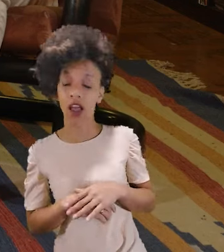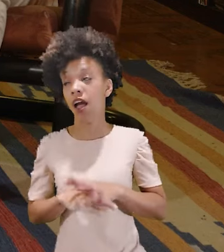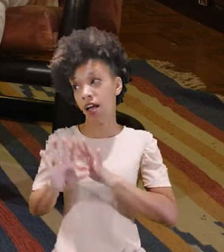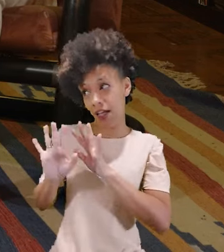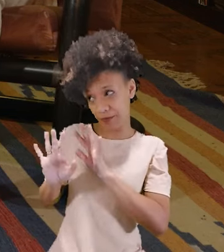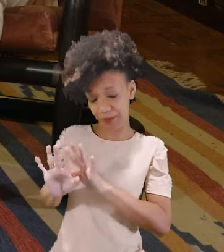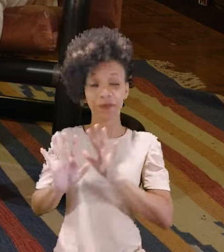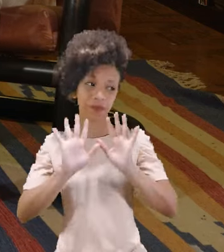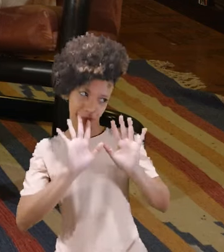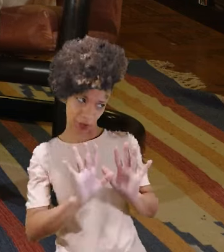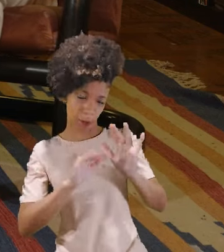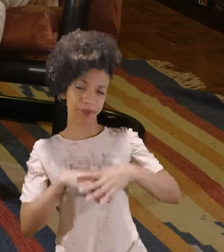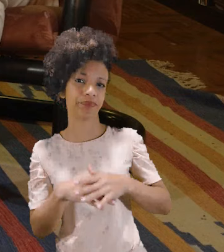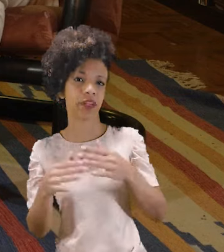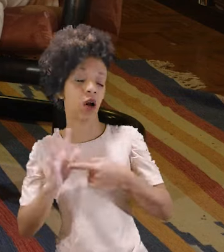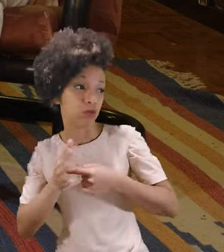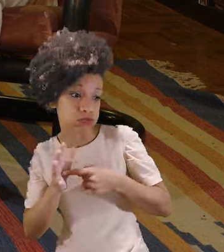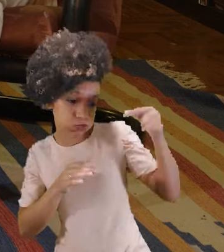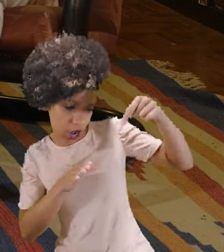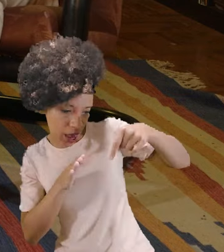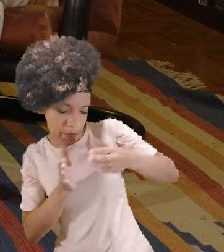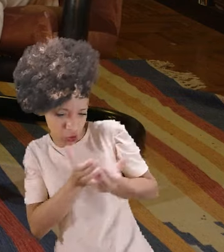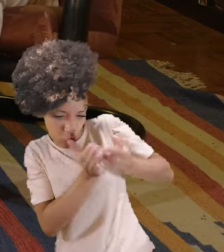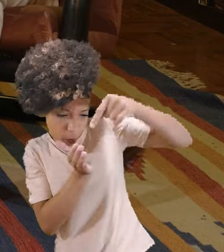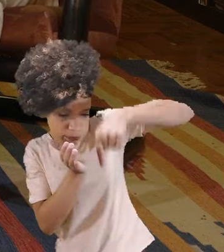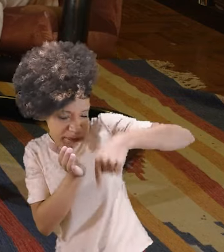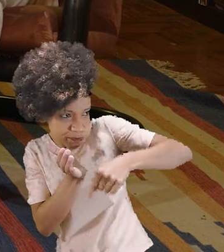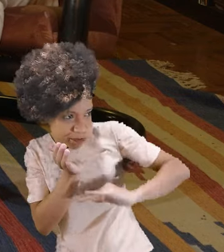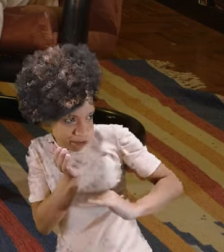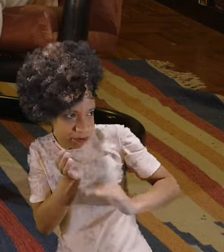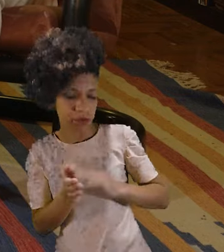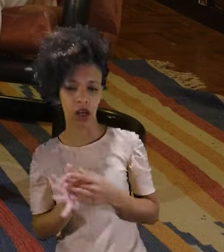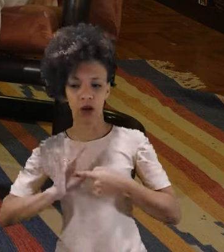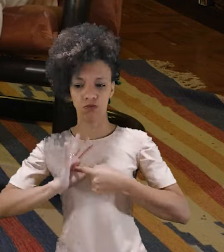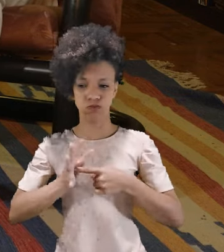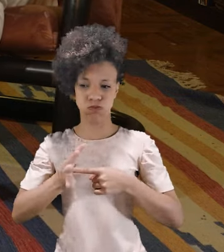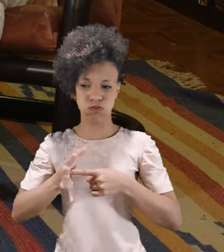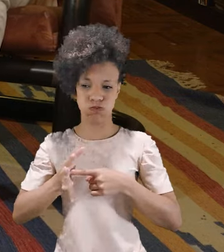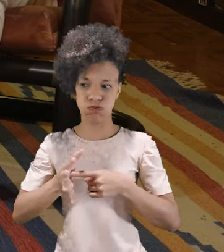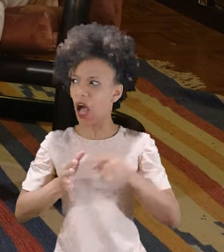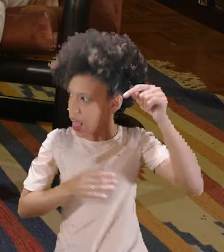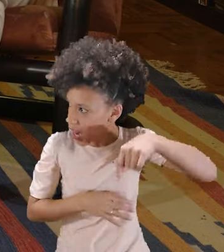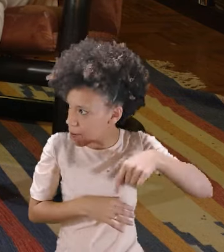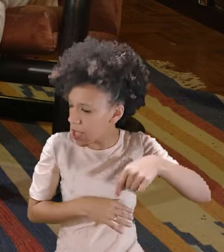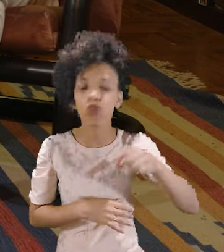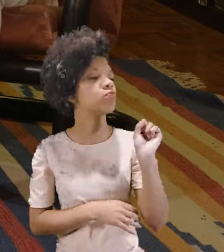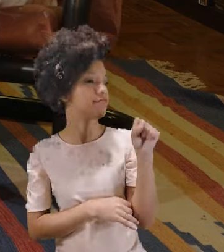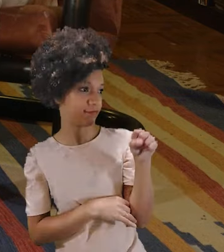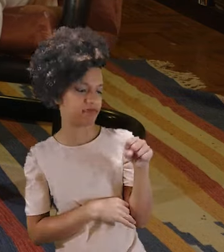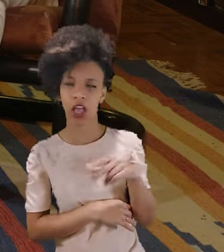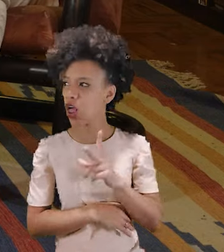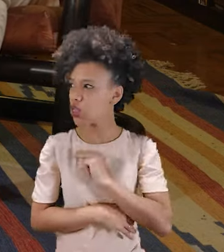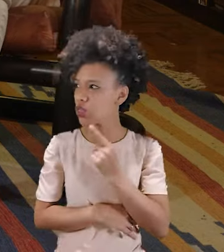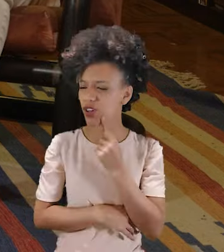liga tem que o pessoal lá da máquina né que o pessoal da parte do motor AP botão ela aí funciona Liga lá embaixo lá